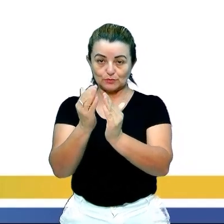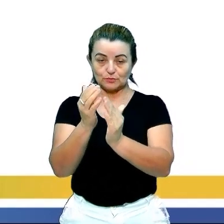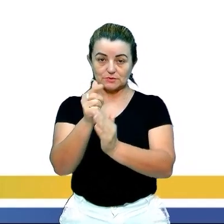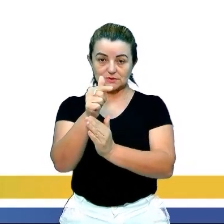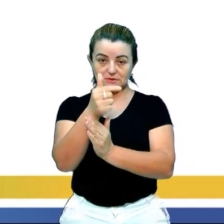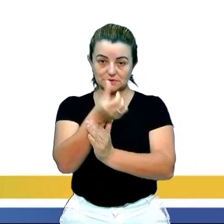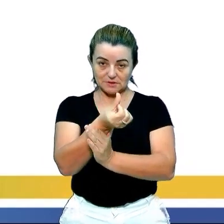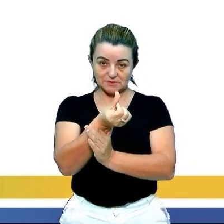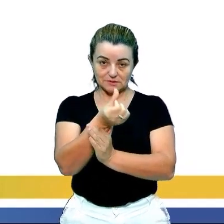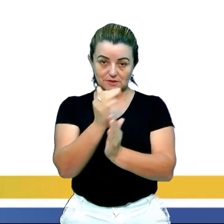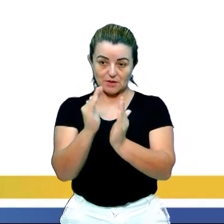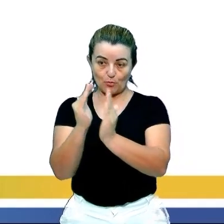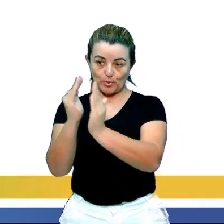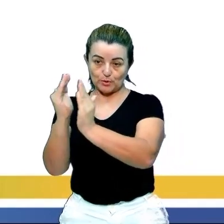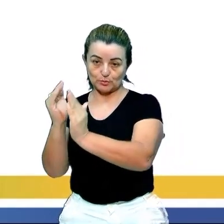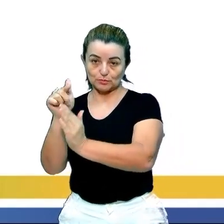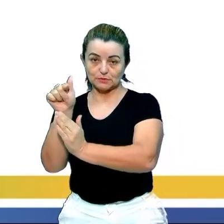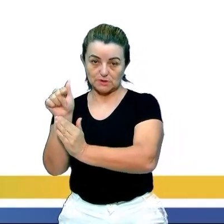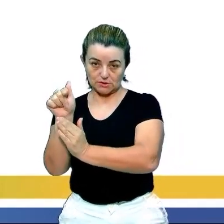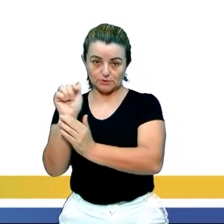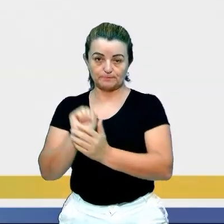7.